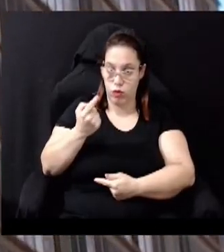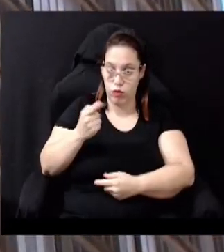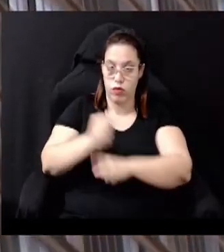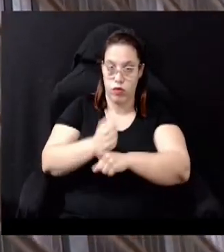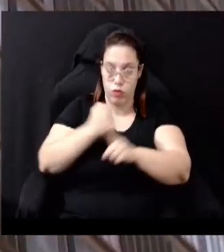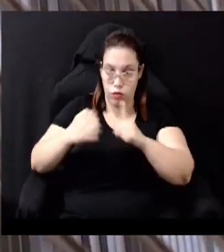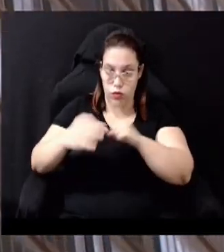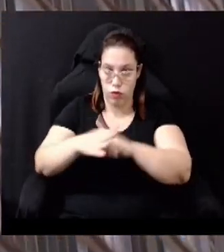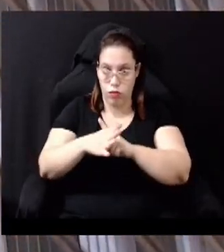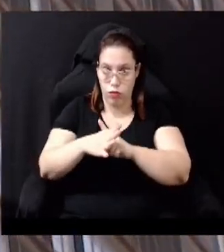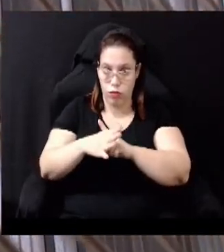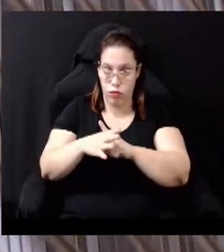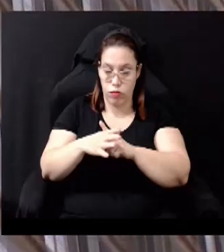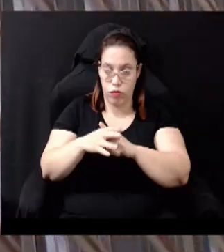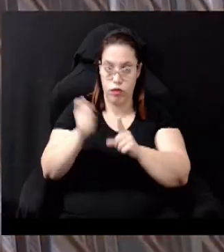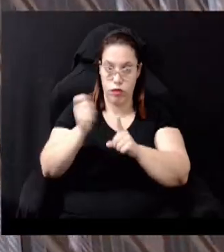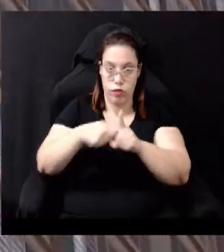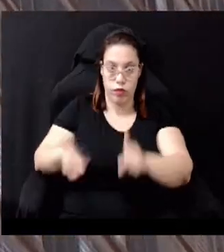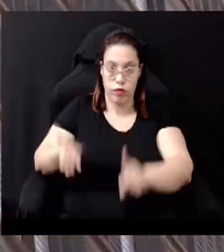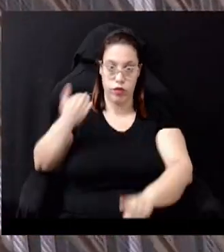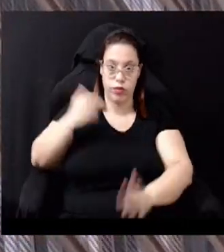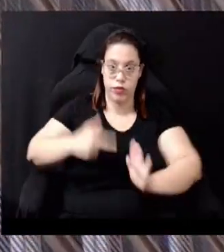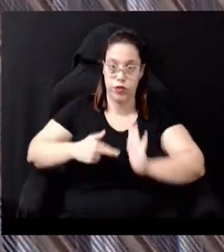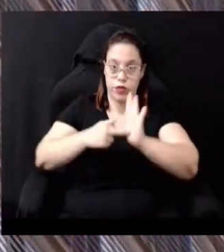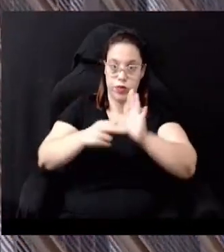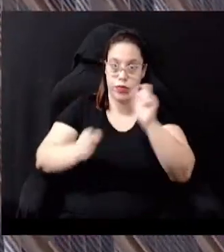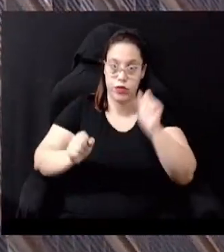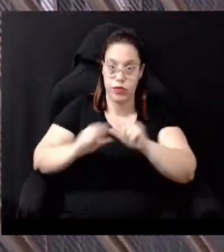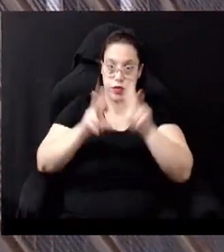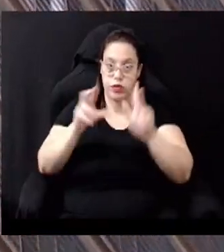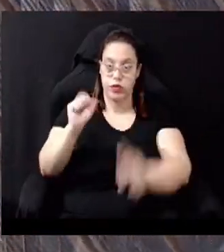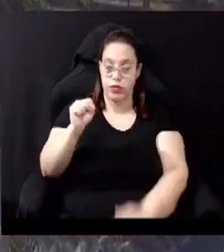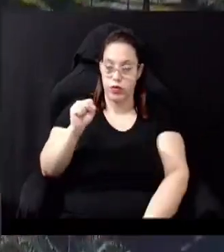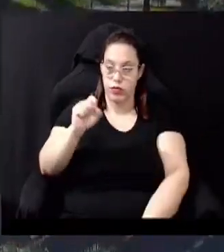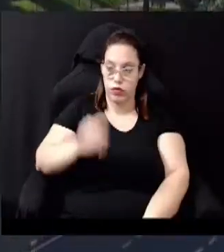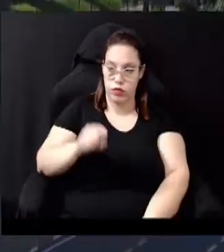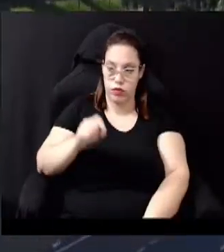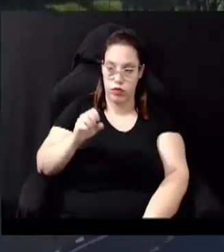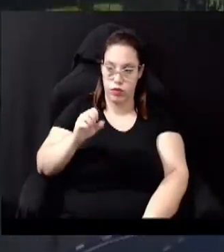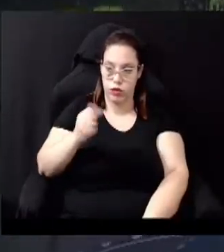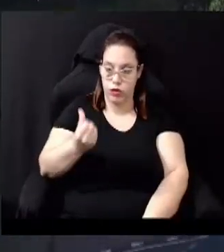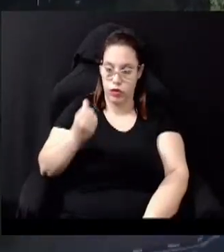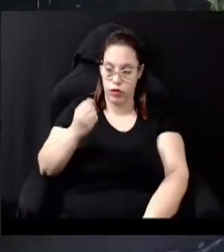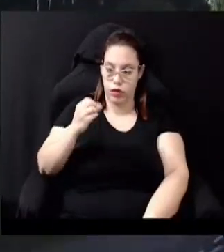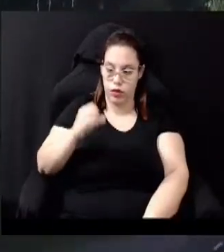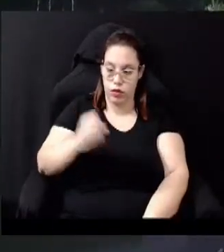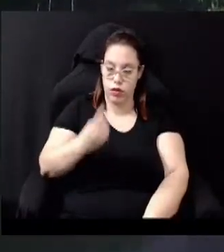mês anterior revelou que das 8.601